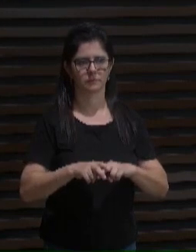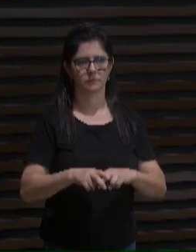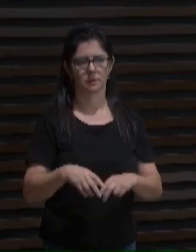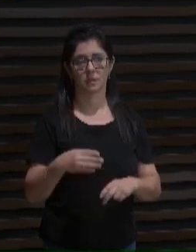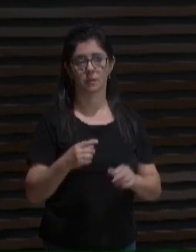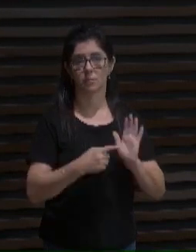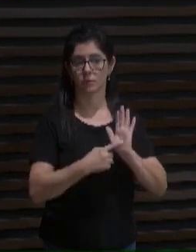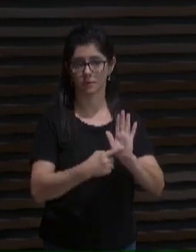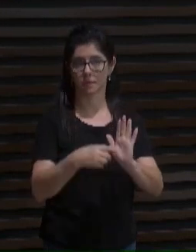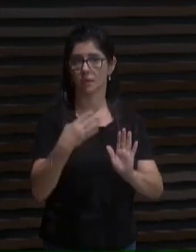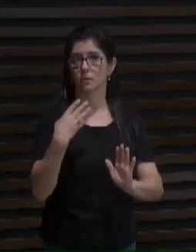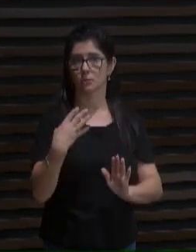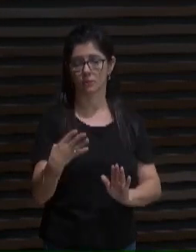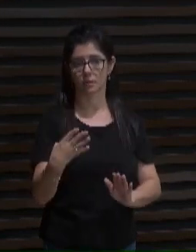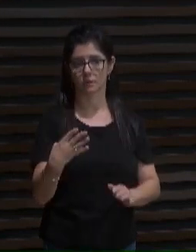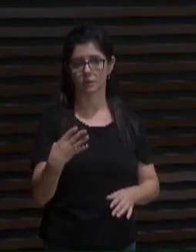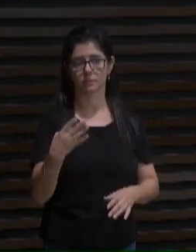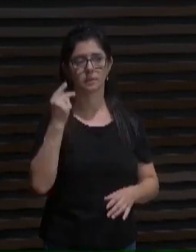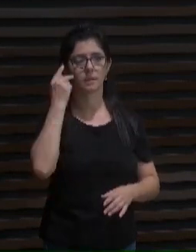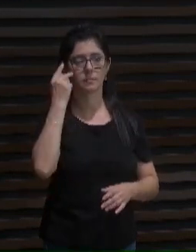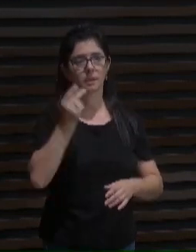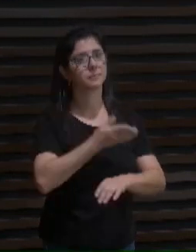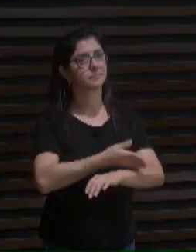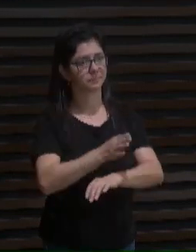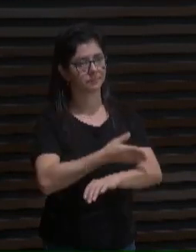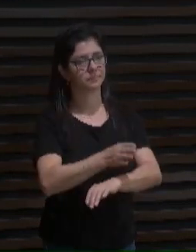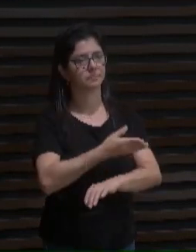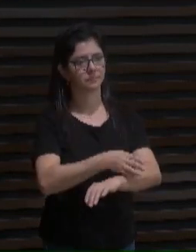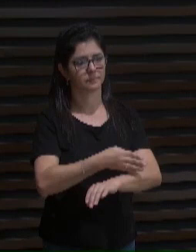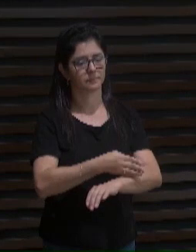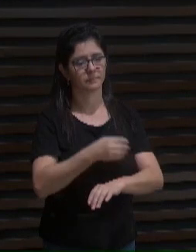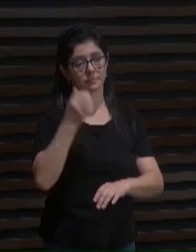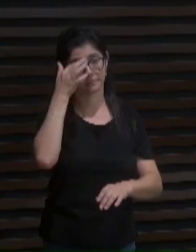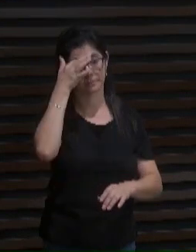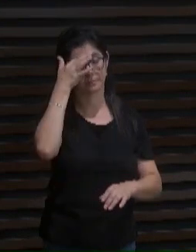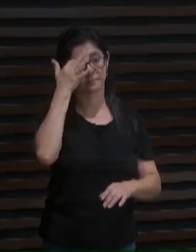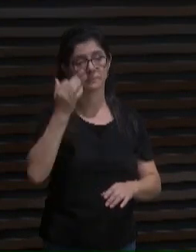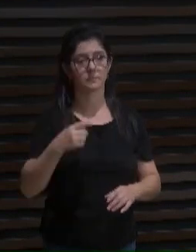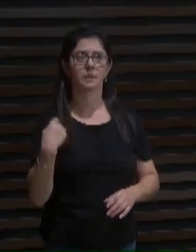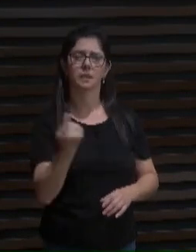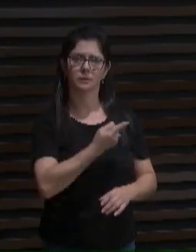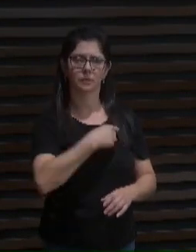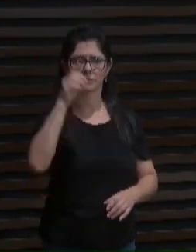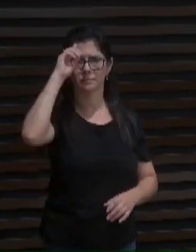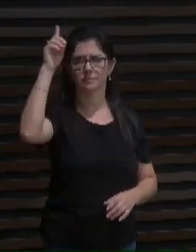que possamos colocar em prática. Nós estamos falando de vida prática em nosso dia a